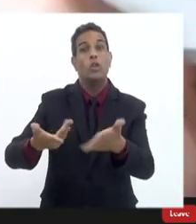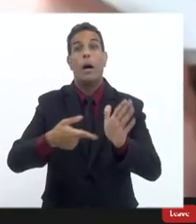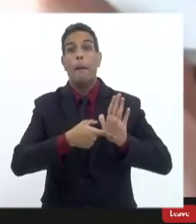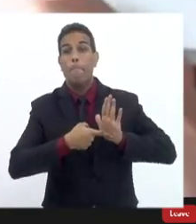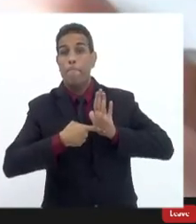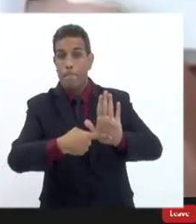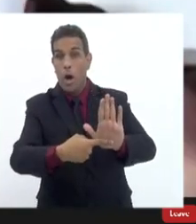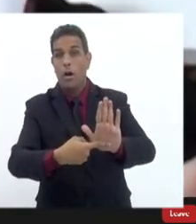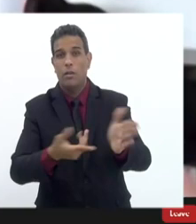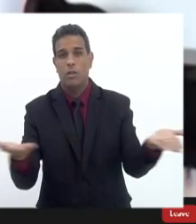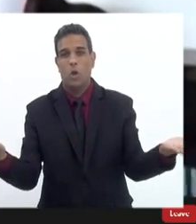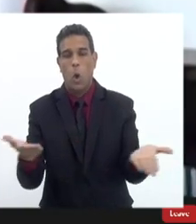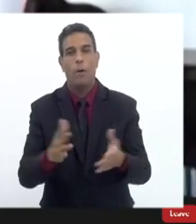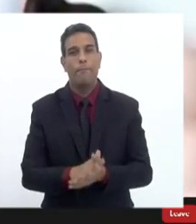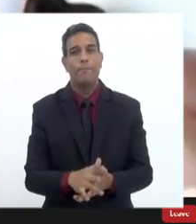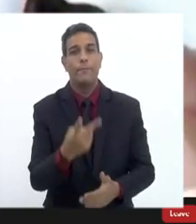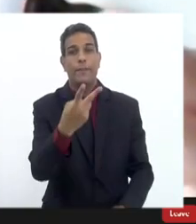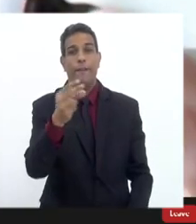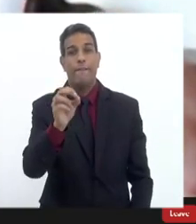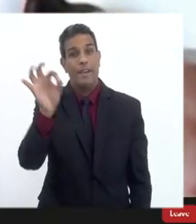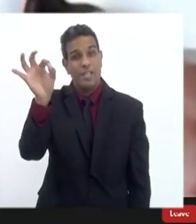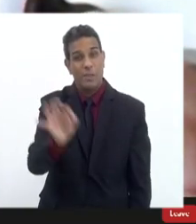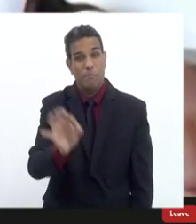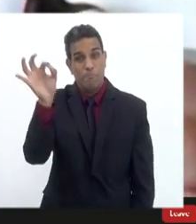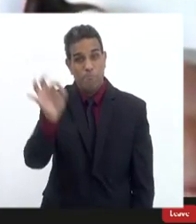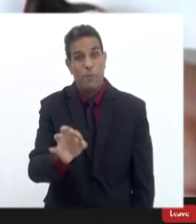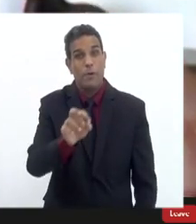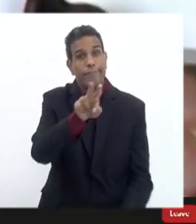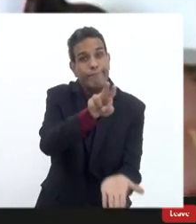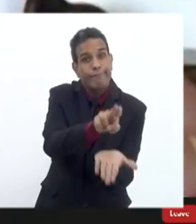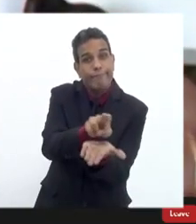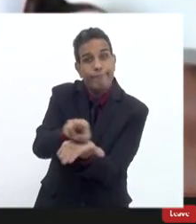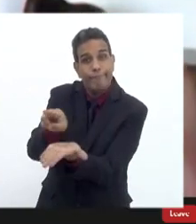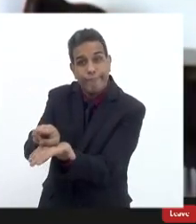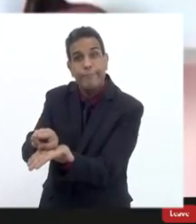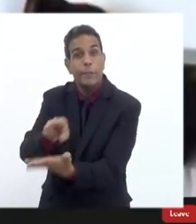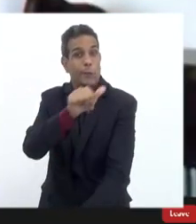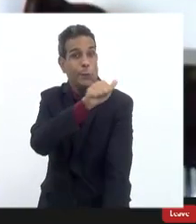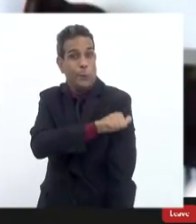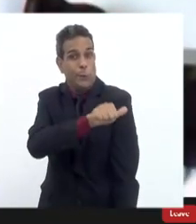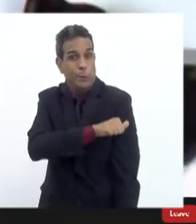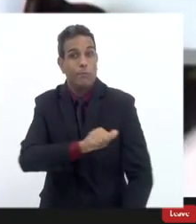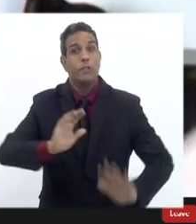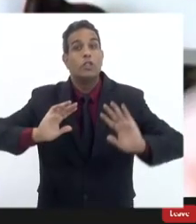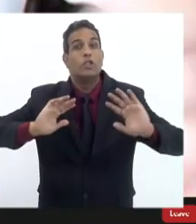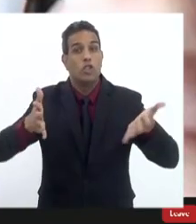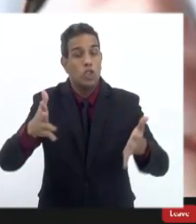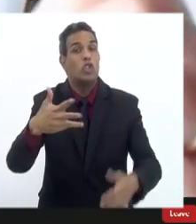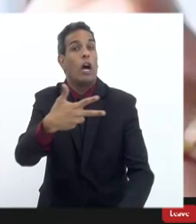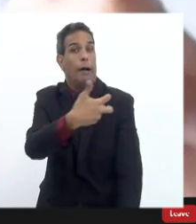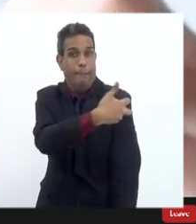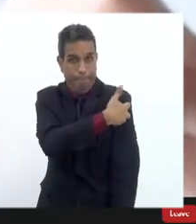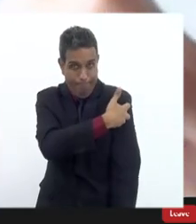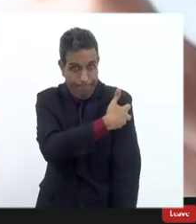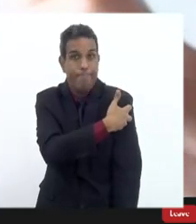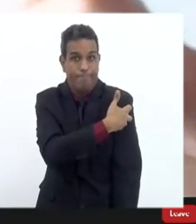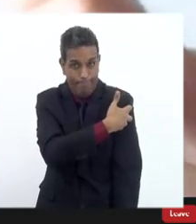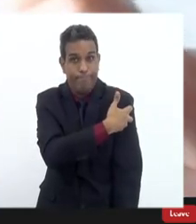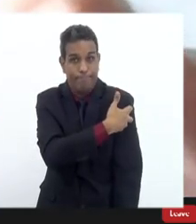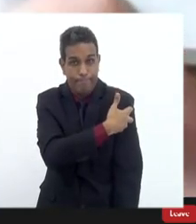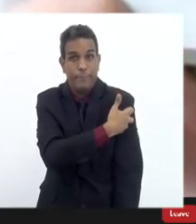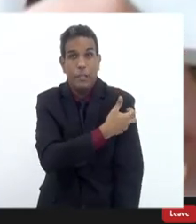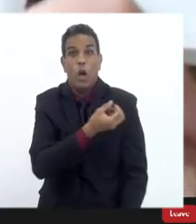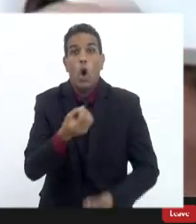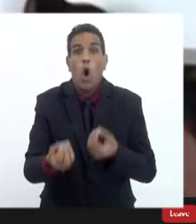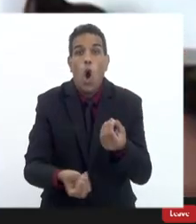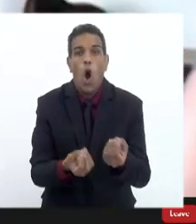destaco. Hoje, 20% das pessoas internadas no estado do Rio de Janeiro são pessoas que já estão vacinadas, né? Então,